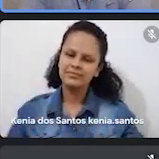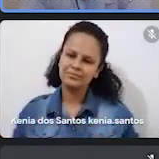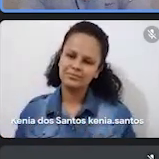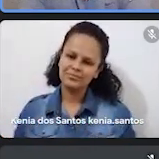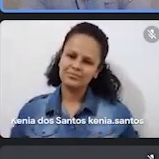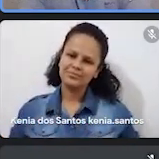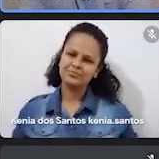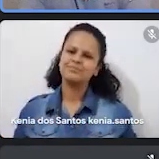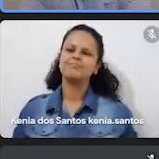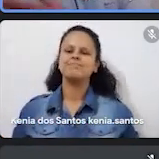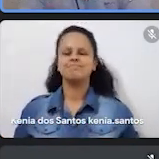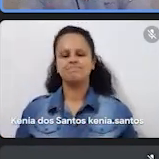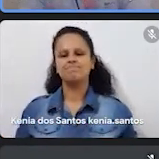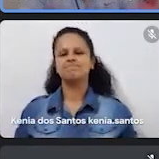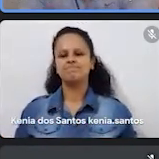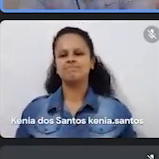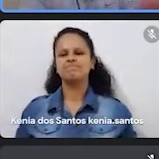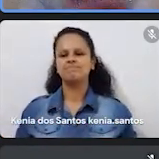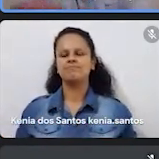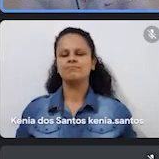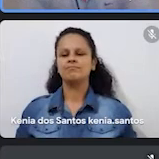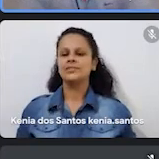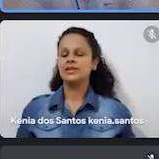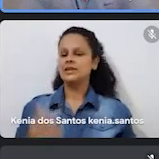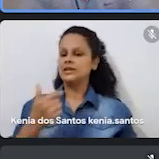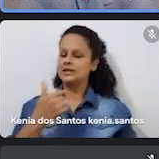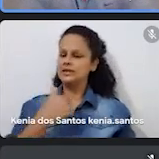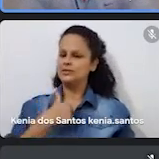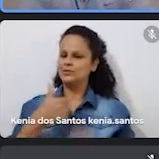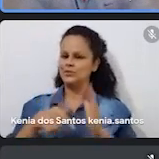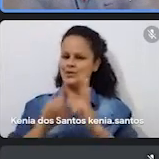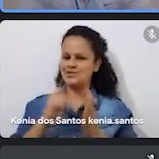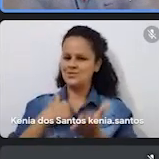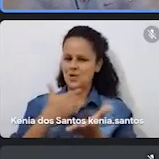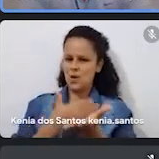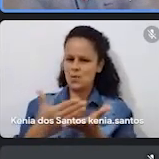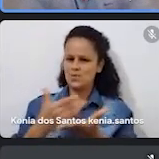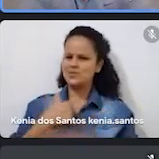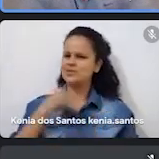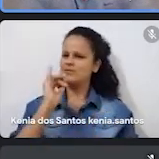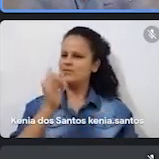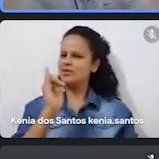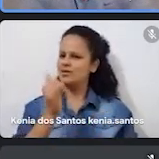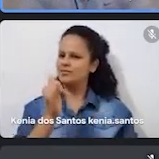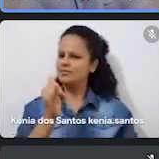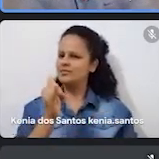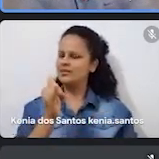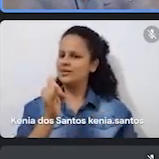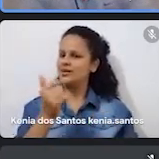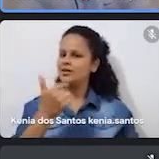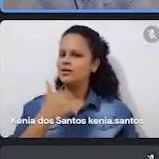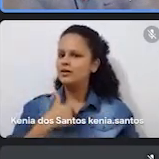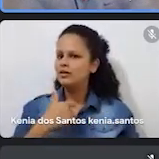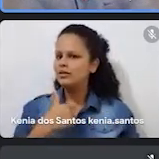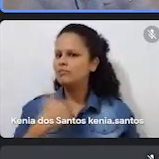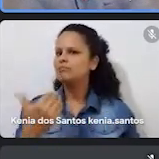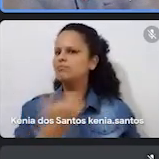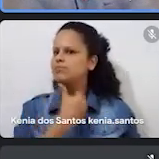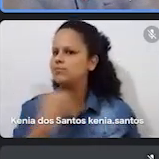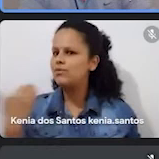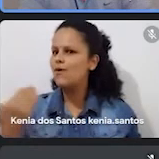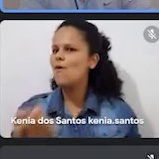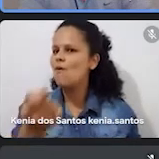Agora, eu falo, no início eu falei com vocês, hoje era para mim estar morto, não era para mim estar aqui